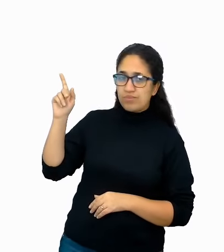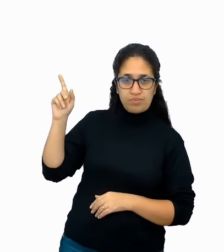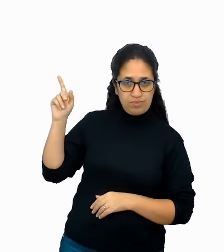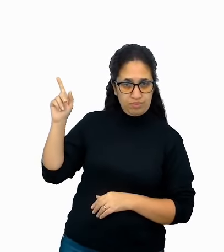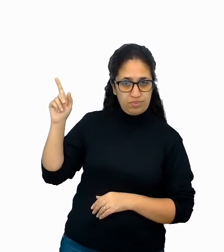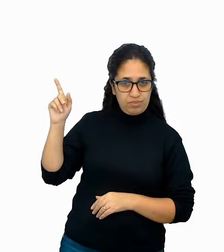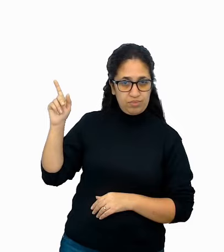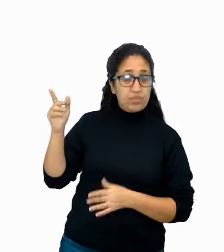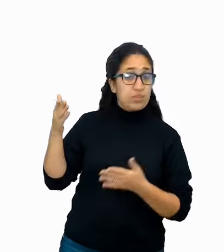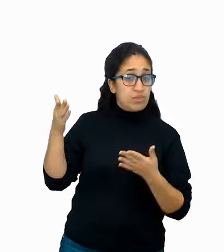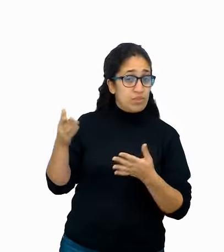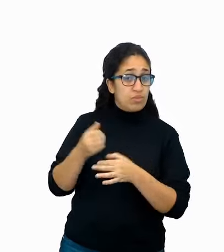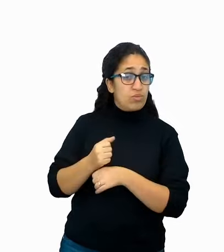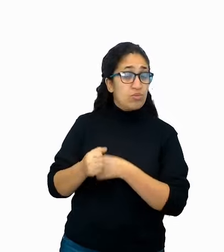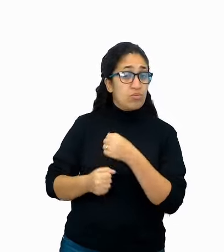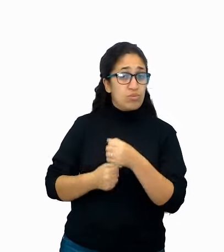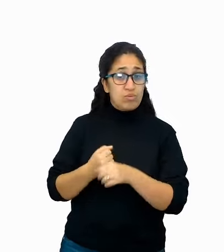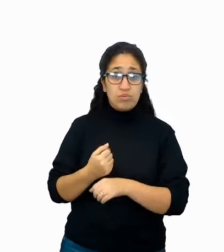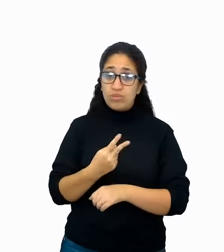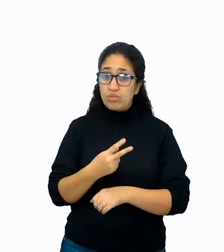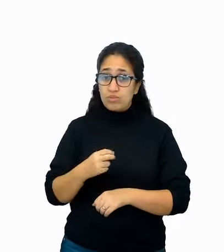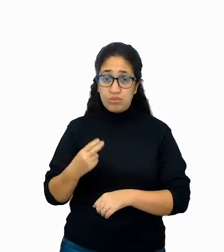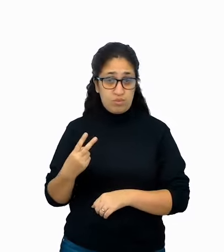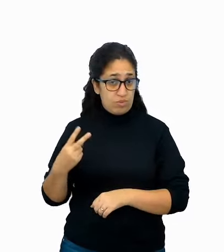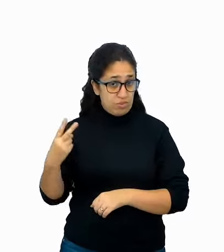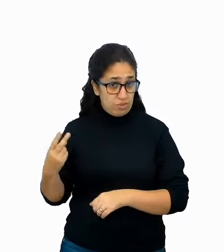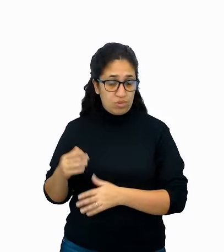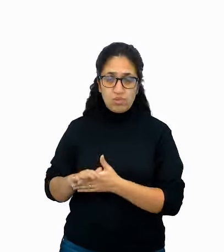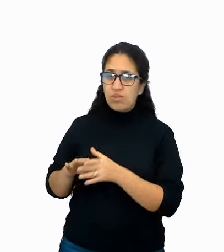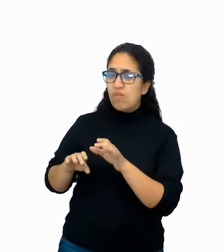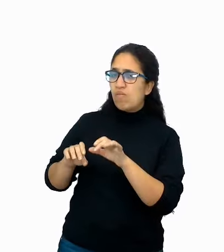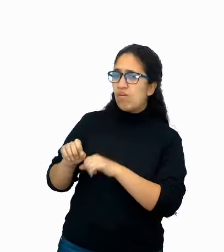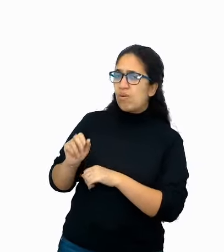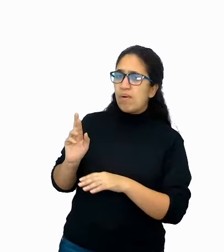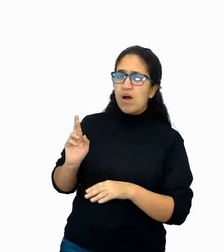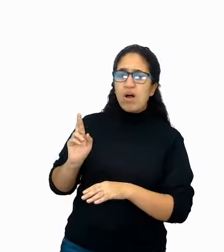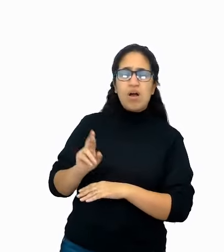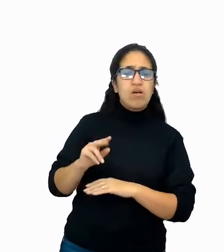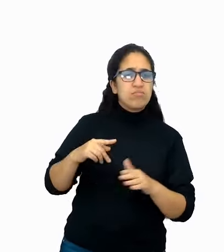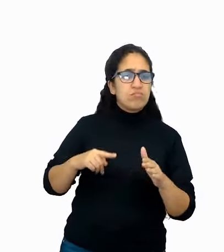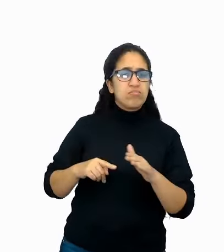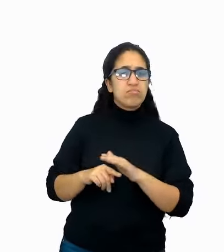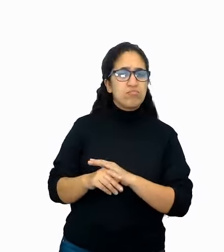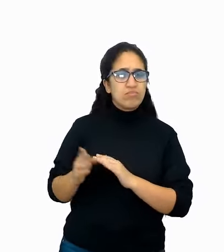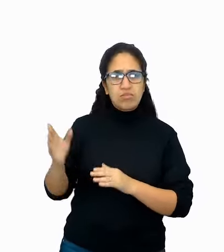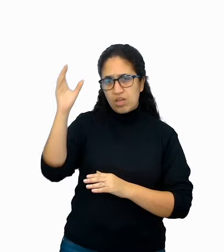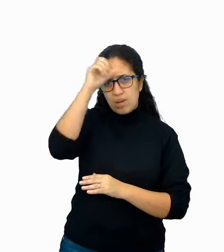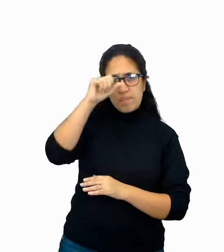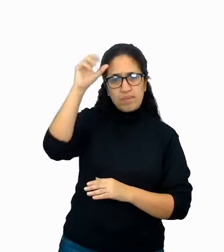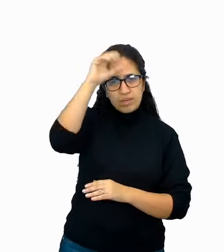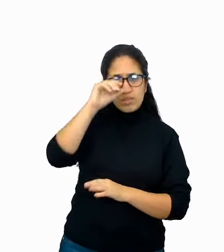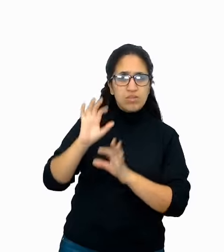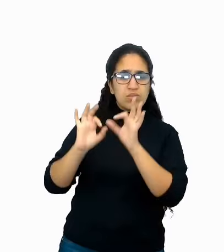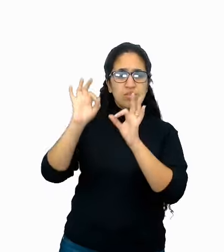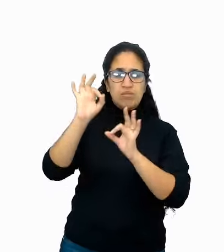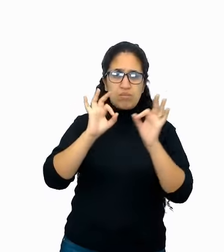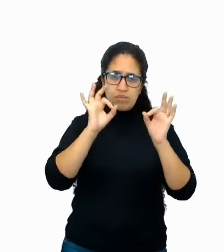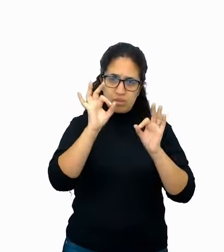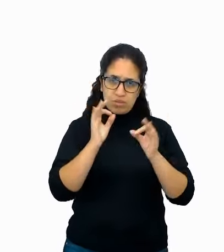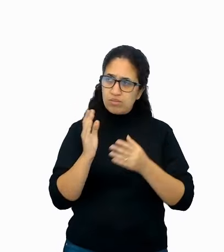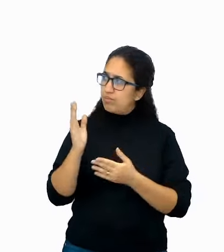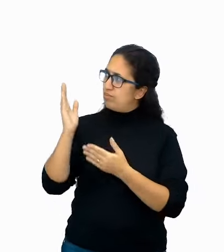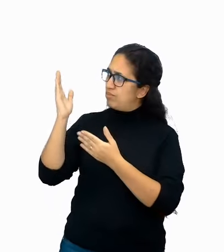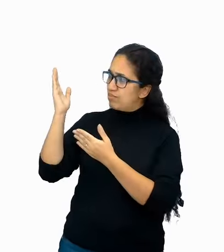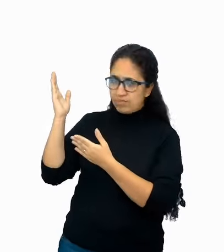Neste ano letivo de 2022, as formações do Programa de Recuperação e Aprendizagem estão organizadas da seguinte